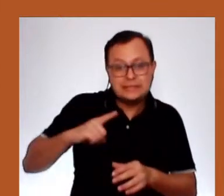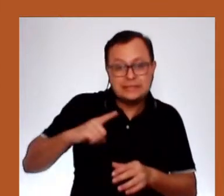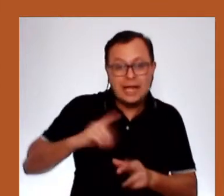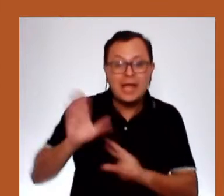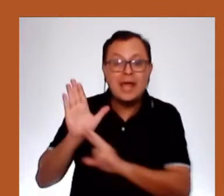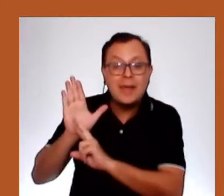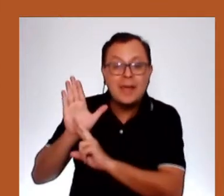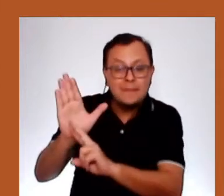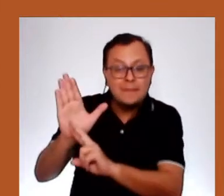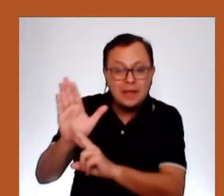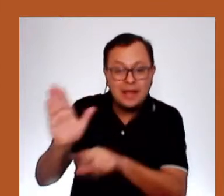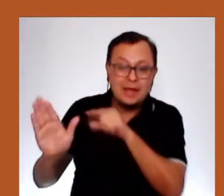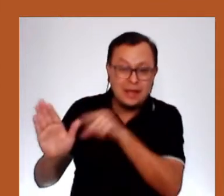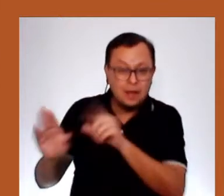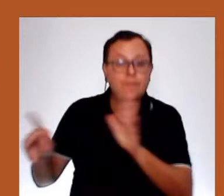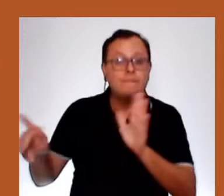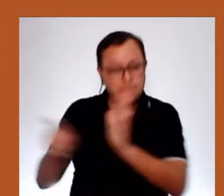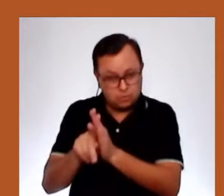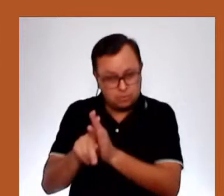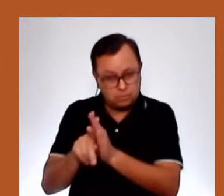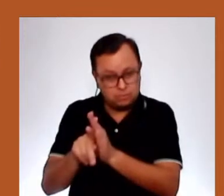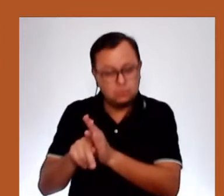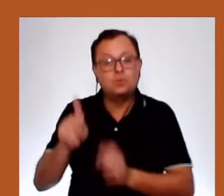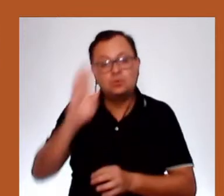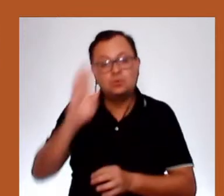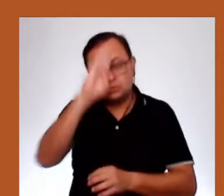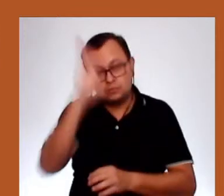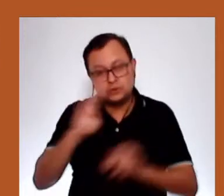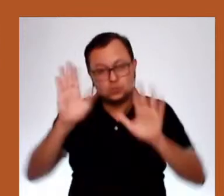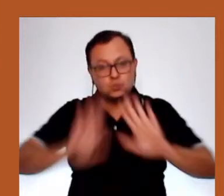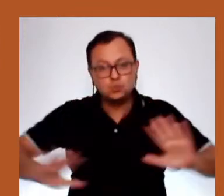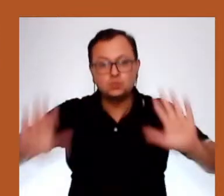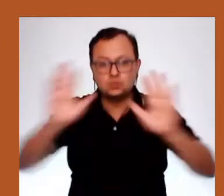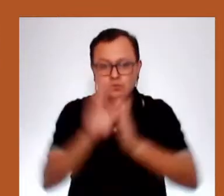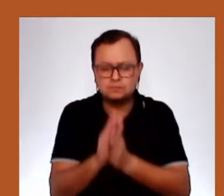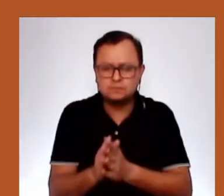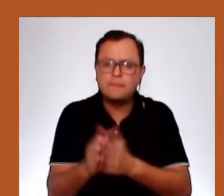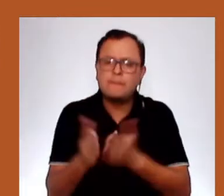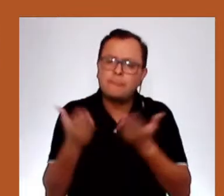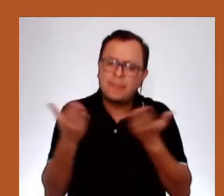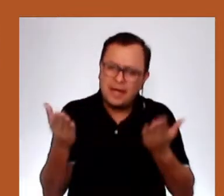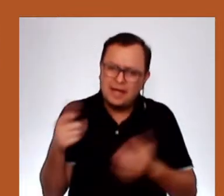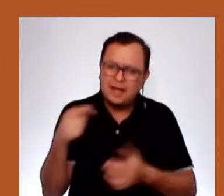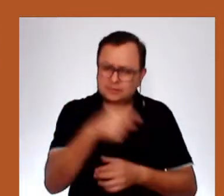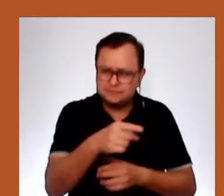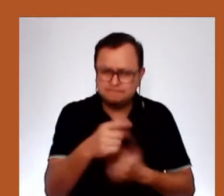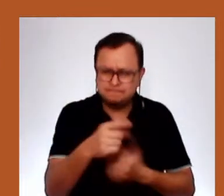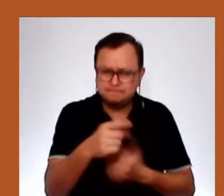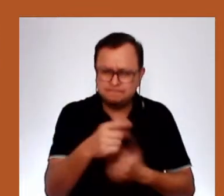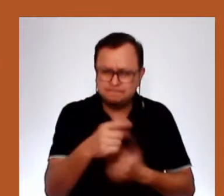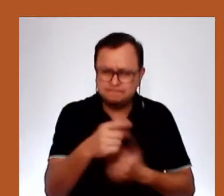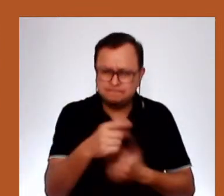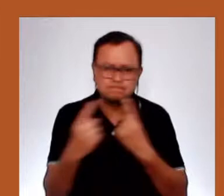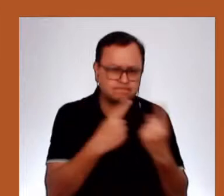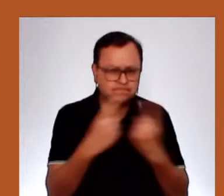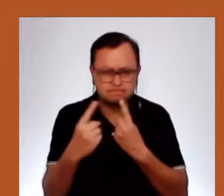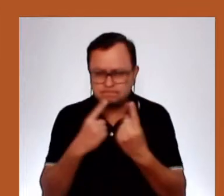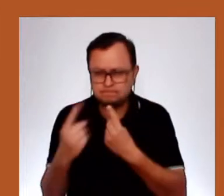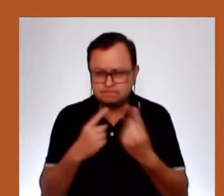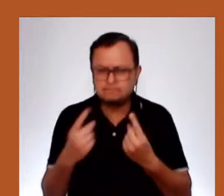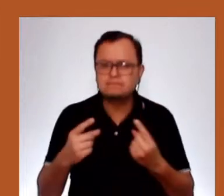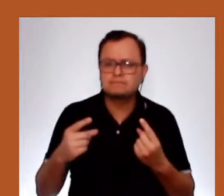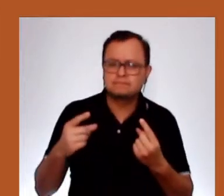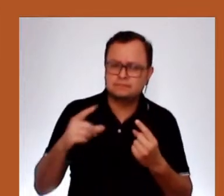Brasil inteiro. E ali, conversando com aquelas pessoas, eu fiz alguns trabalhos lá,